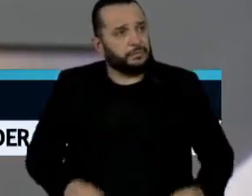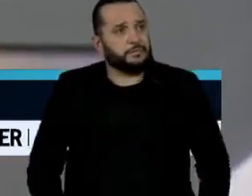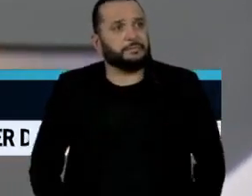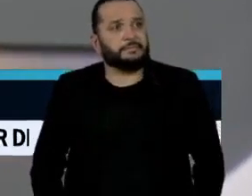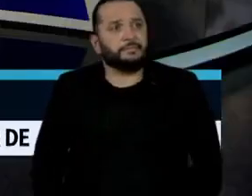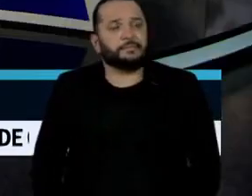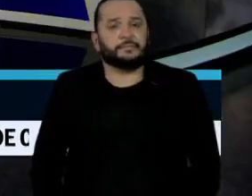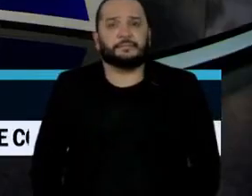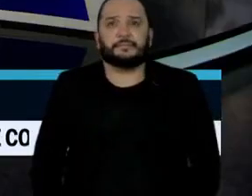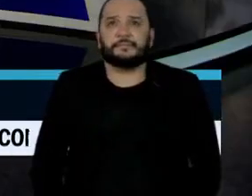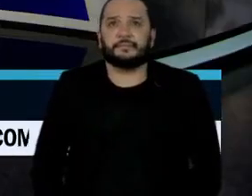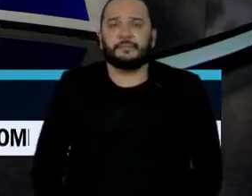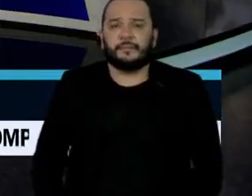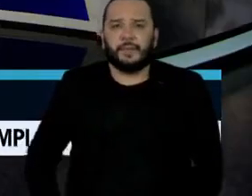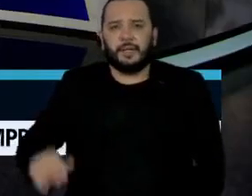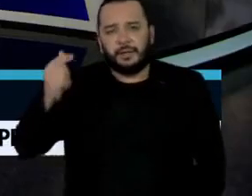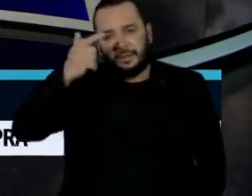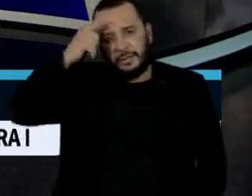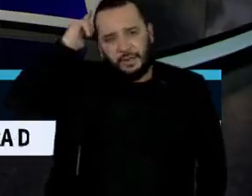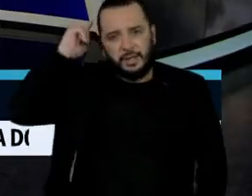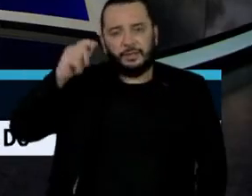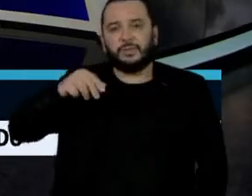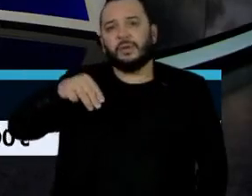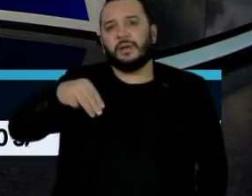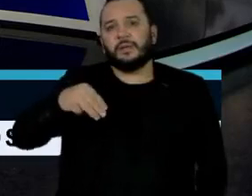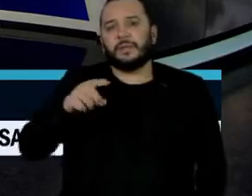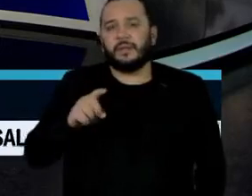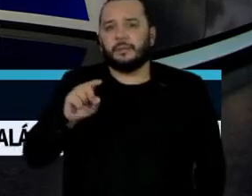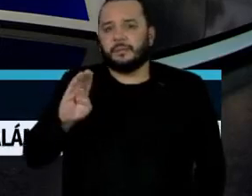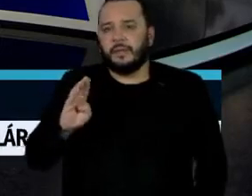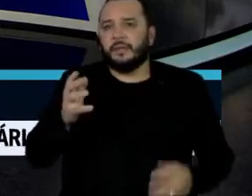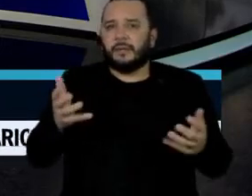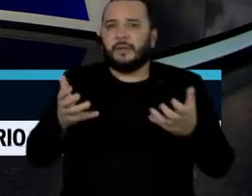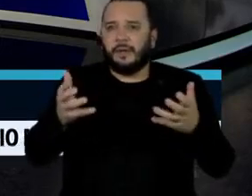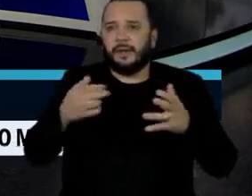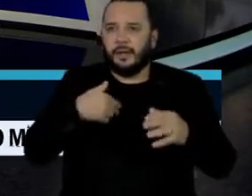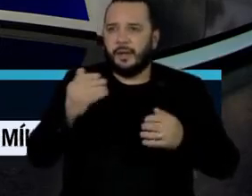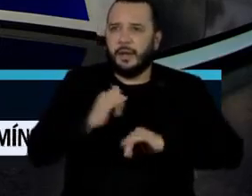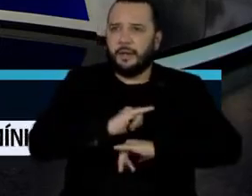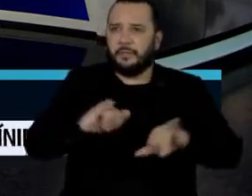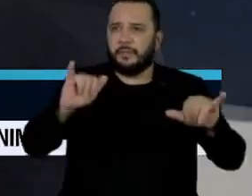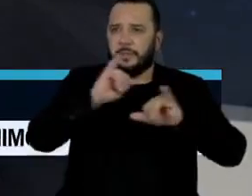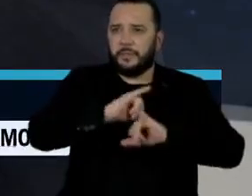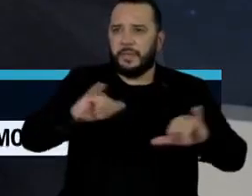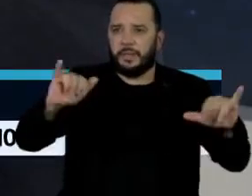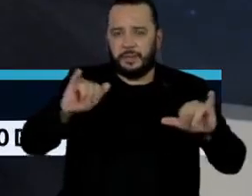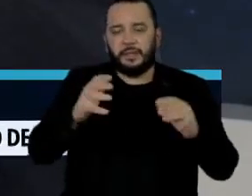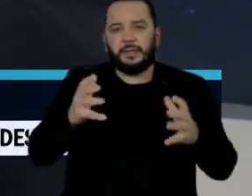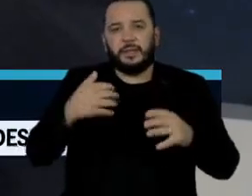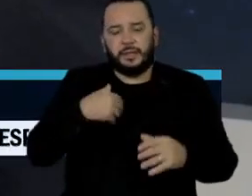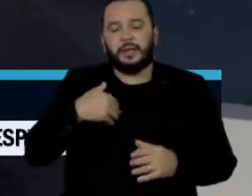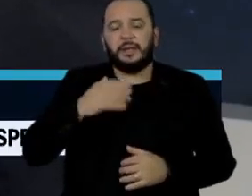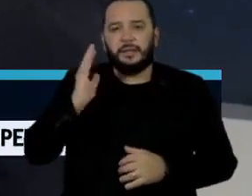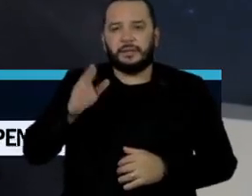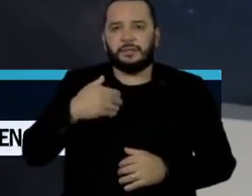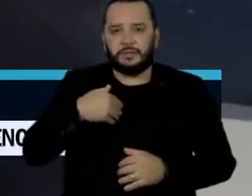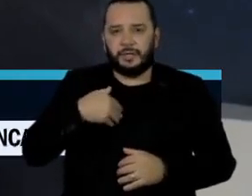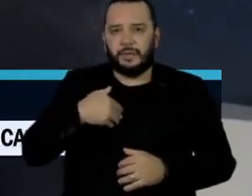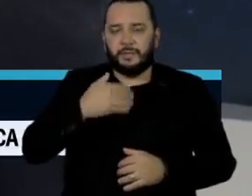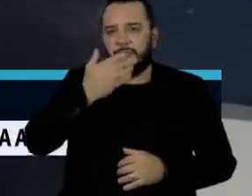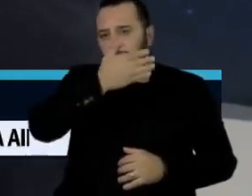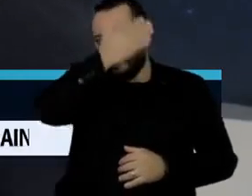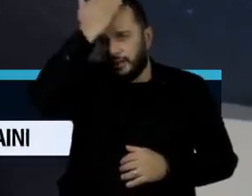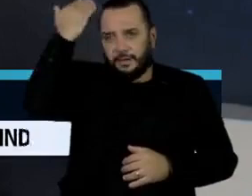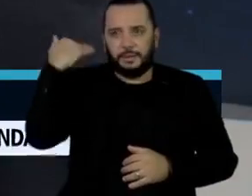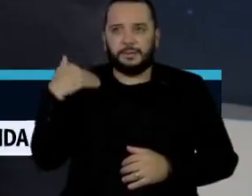ataques o MDB é aposta em propaganda para tornar a Simone tebet uma pessoa